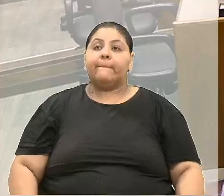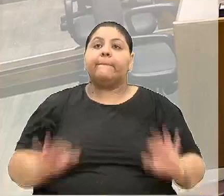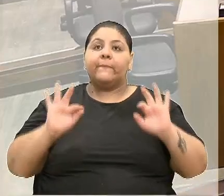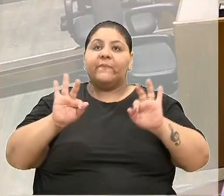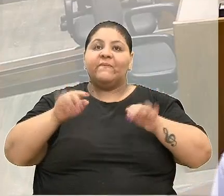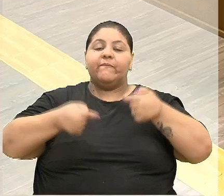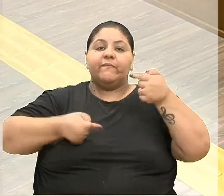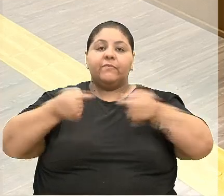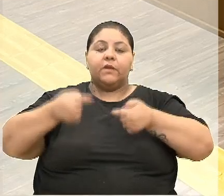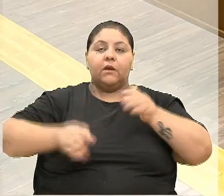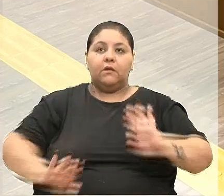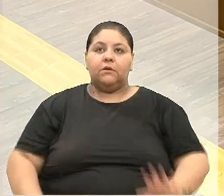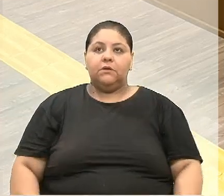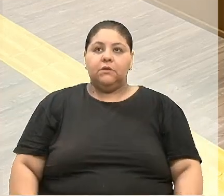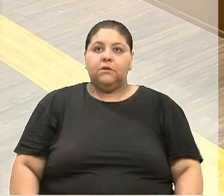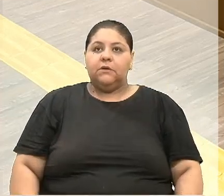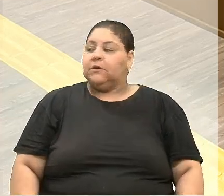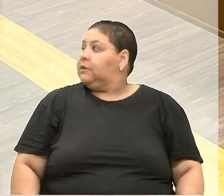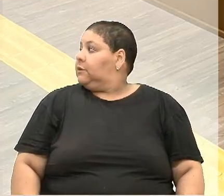Da discussão.